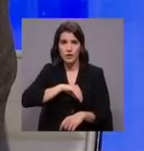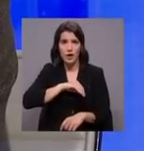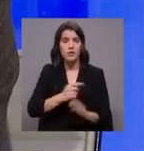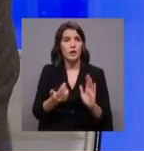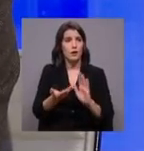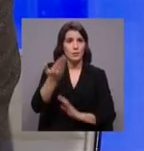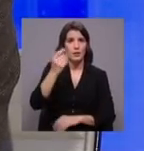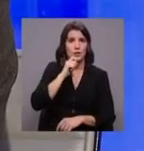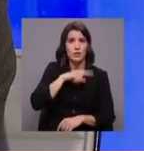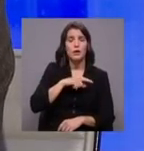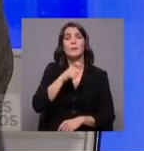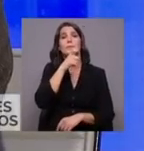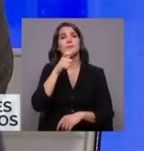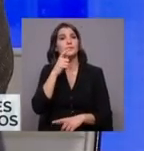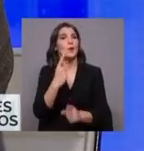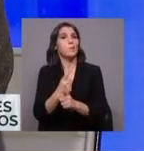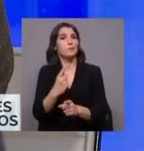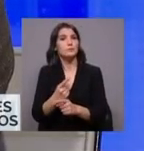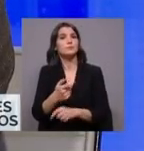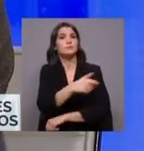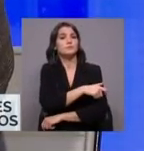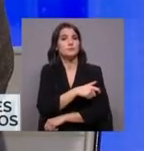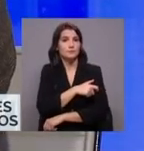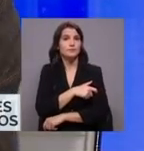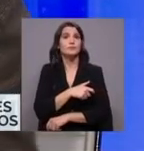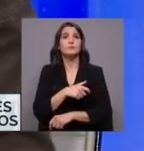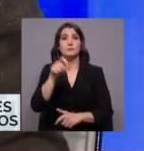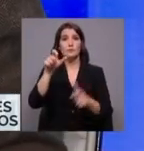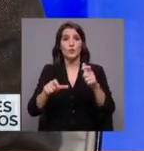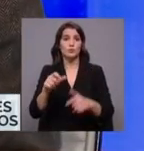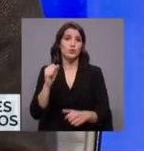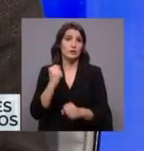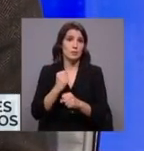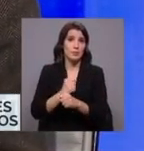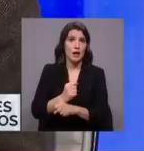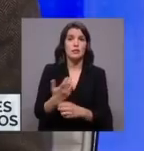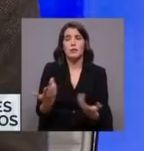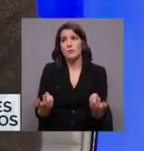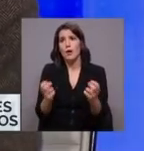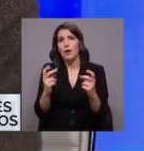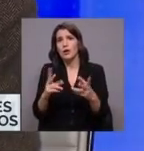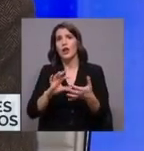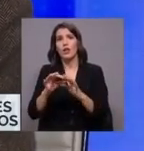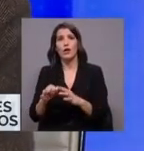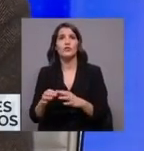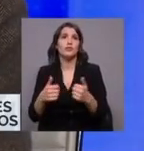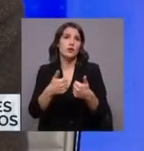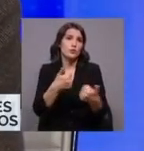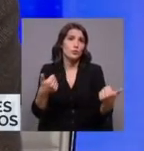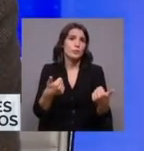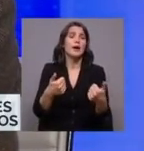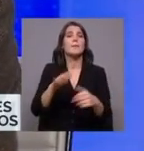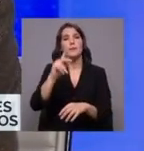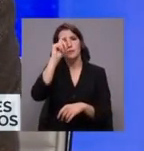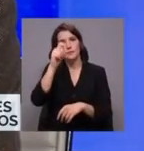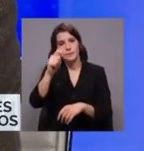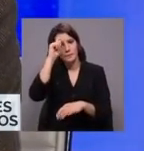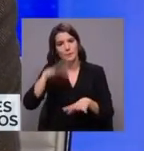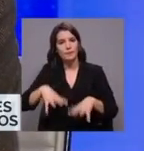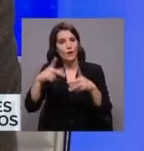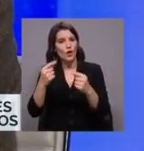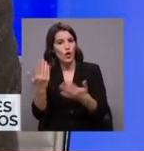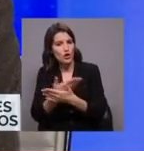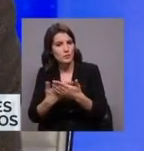consonância com o compromisso Kefir uma Rosso da entidade que representa os trabalhadores acho que faz sentido faziam respeitando naturalmente evolução da economia